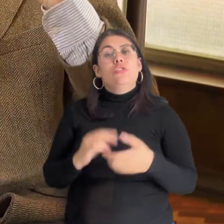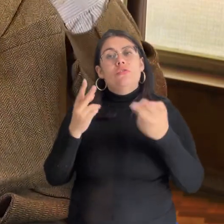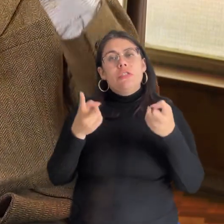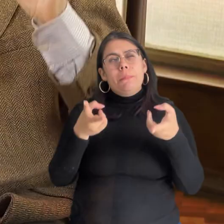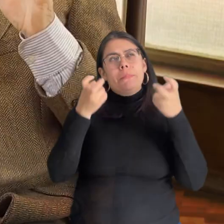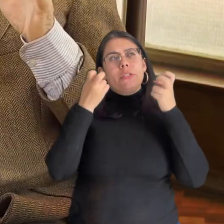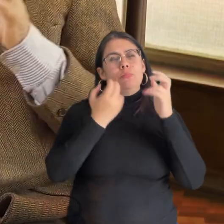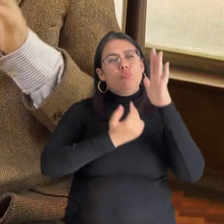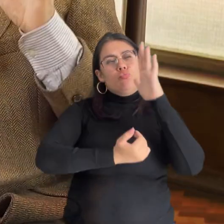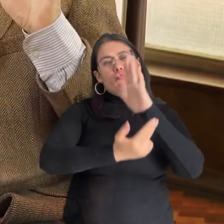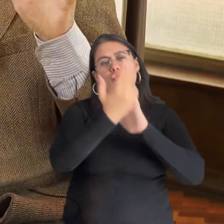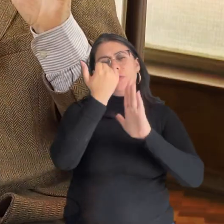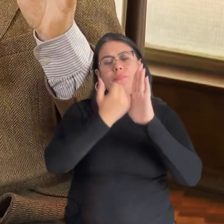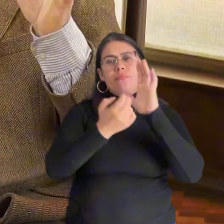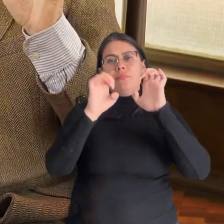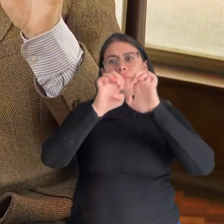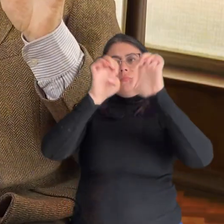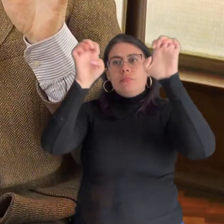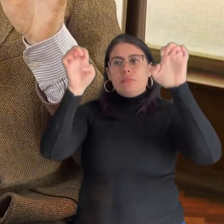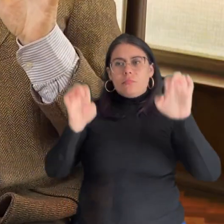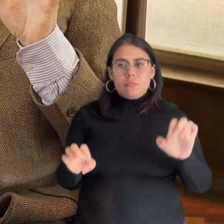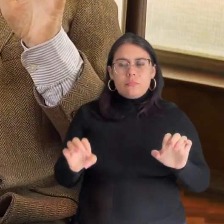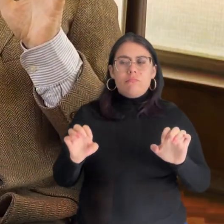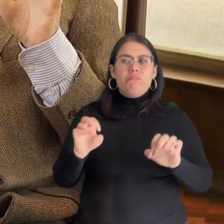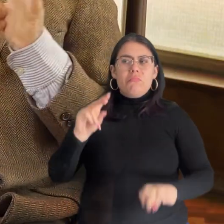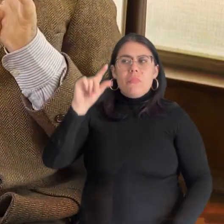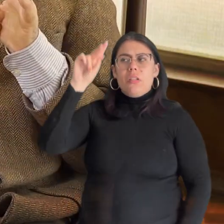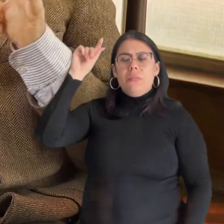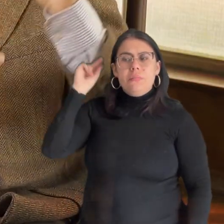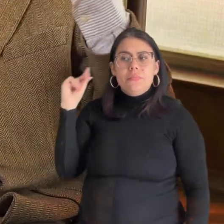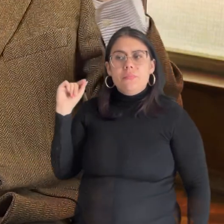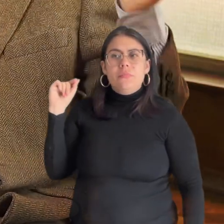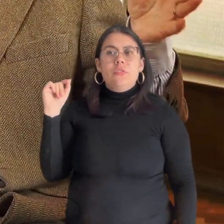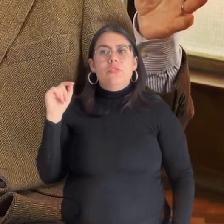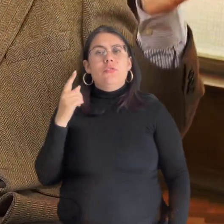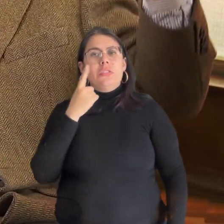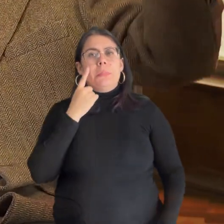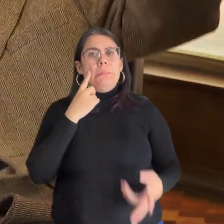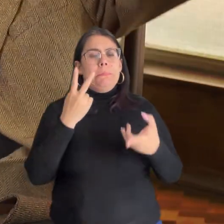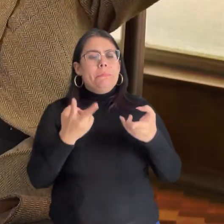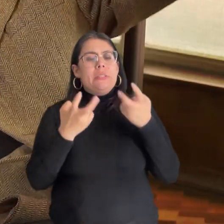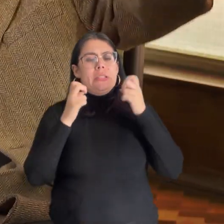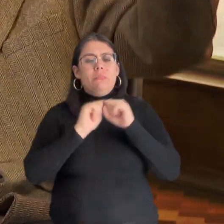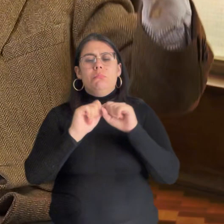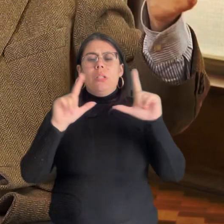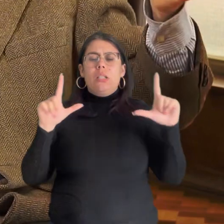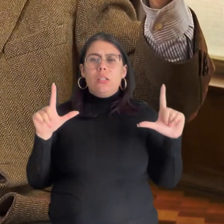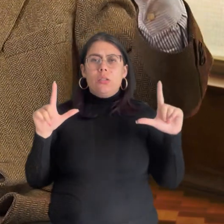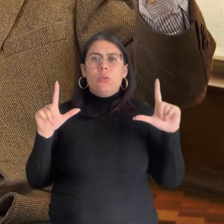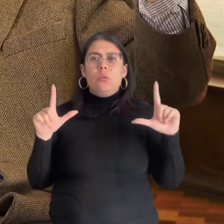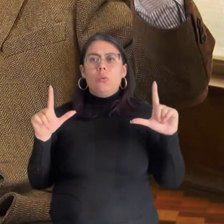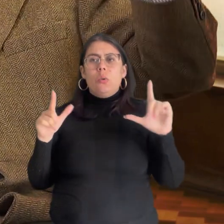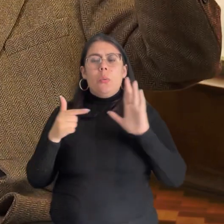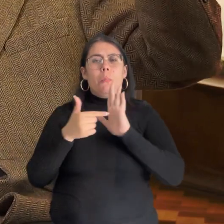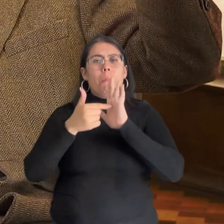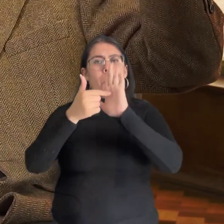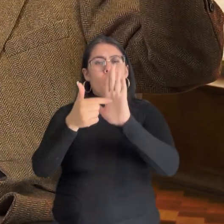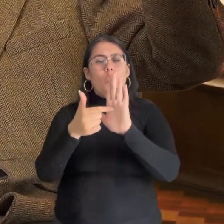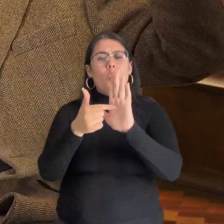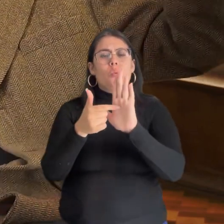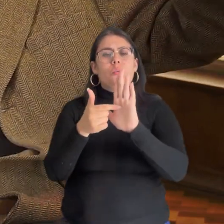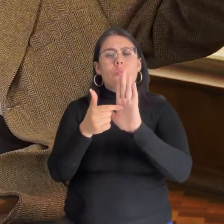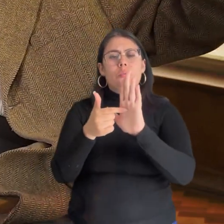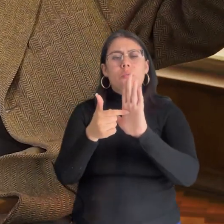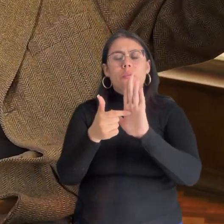você olha os desenhos estruturais e as secções da época, você vê que esse painel